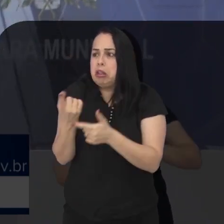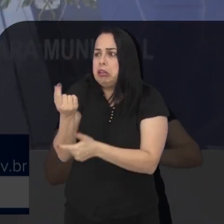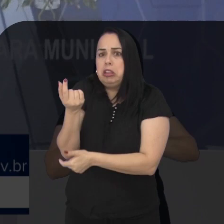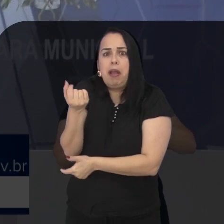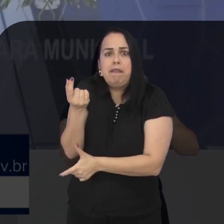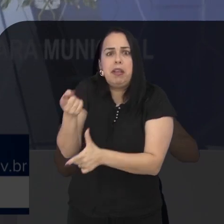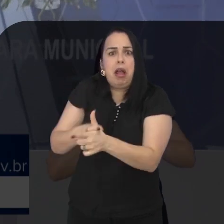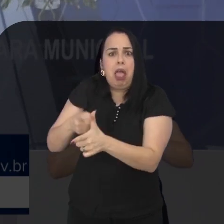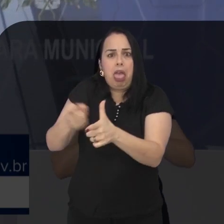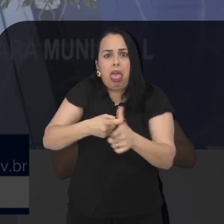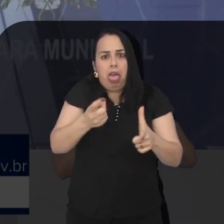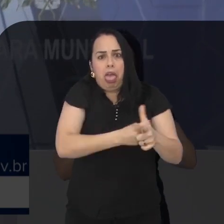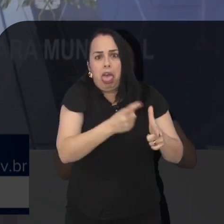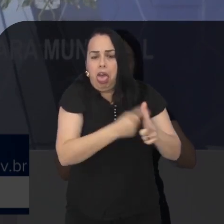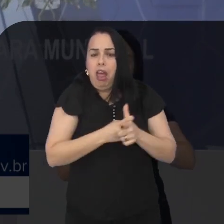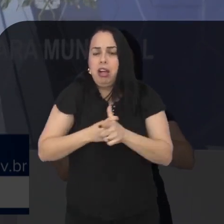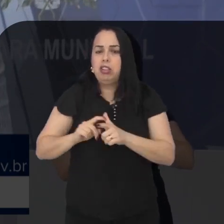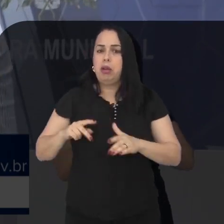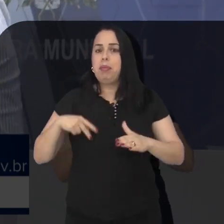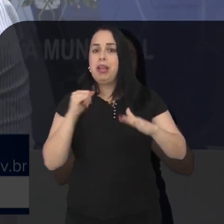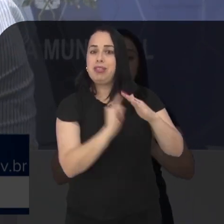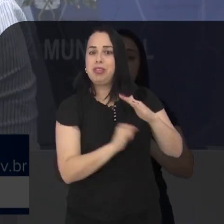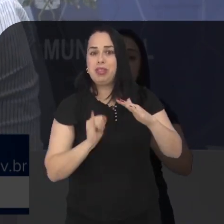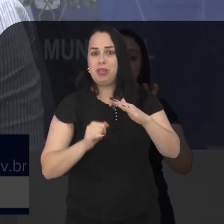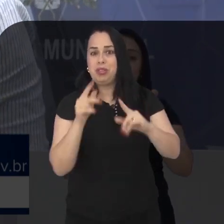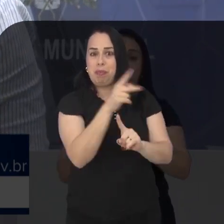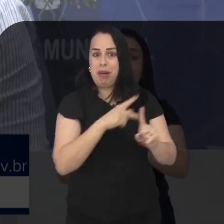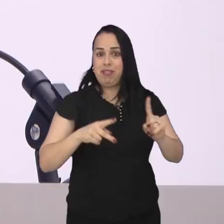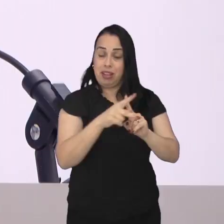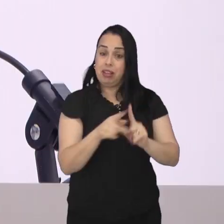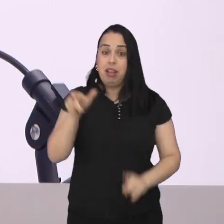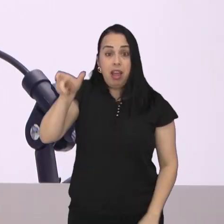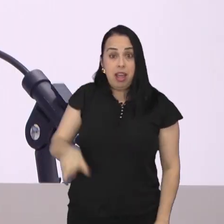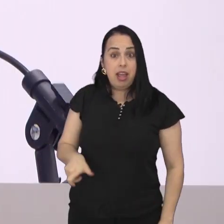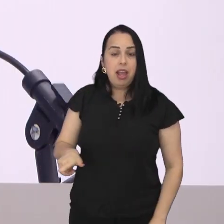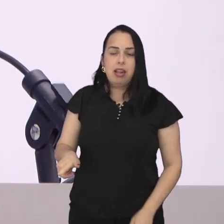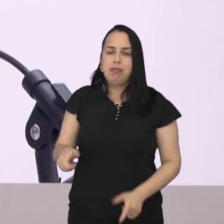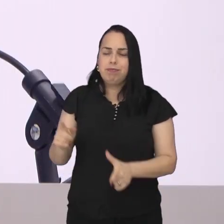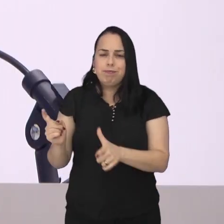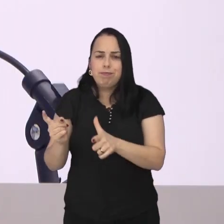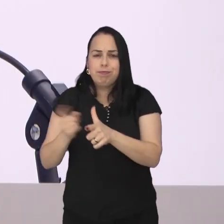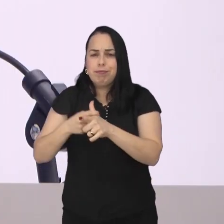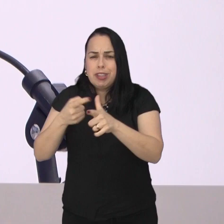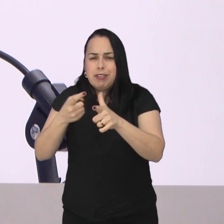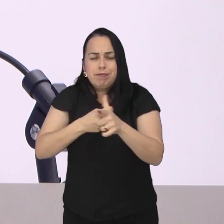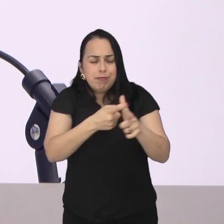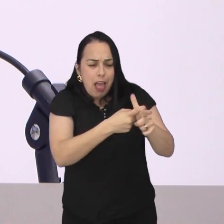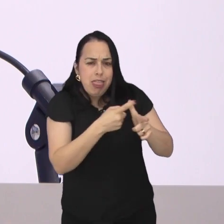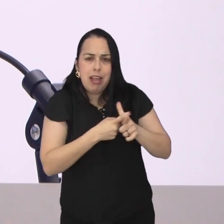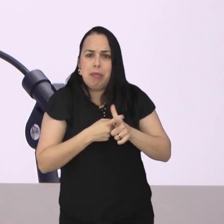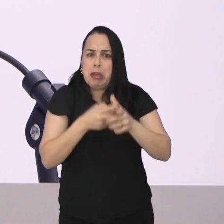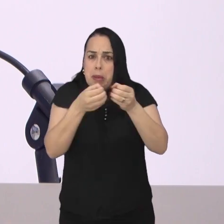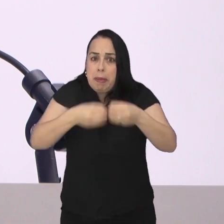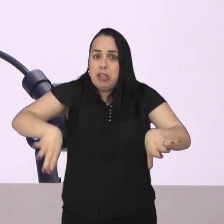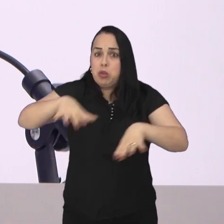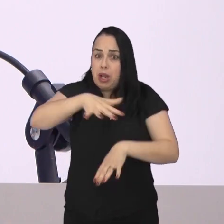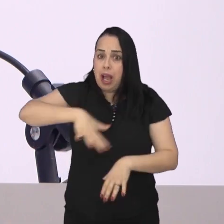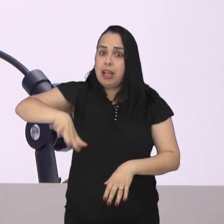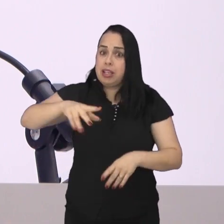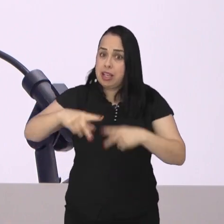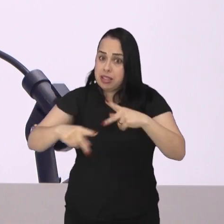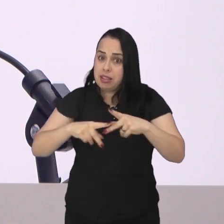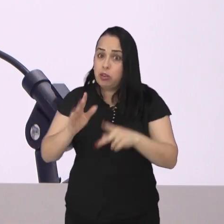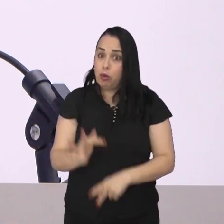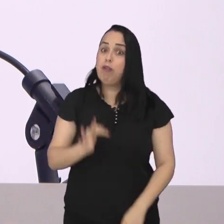a dívida do município com o Instituto de Previdência dos Servidores. Segundo Tomás, essa dívida pode impactar a saúde financeira